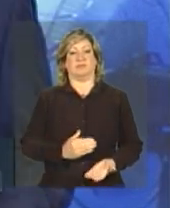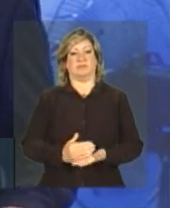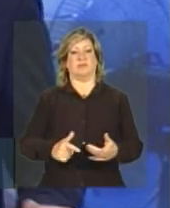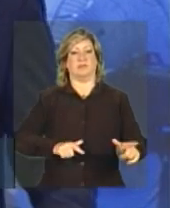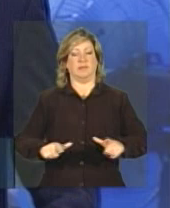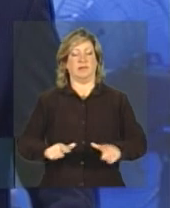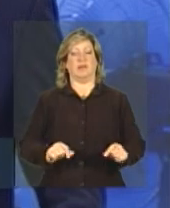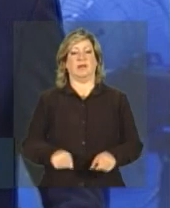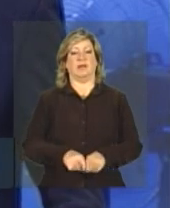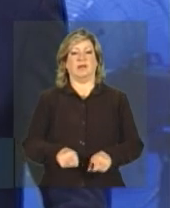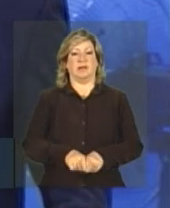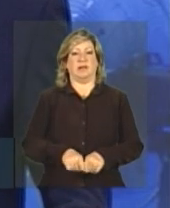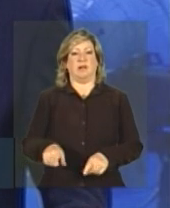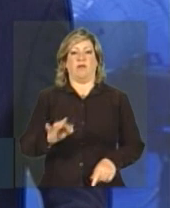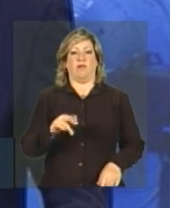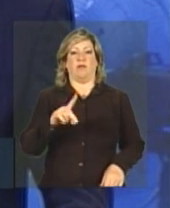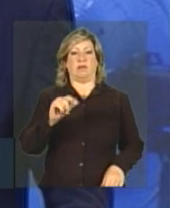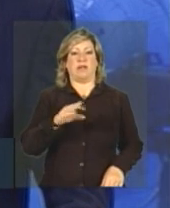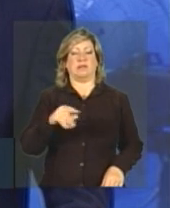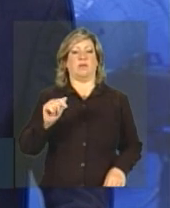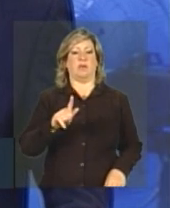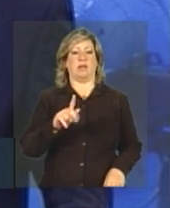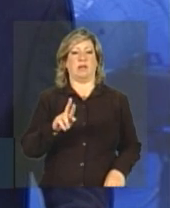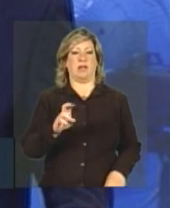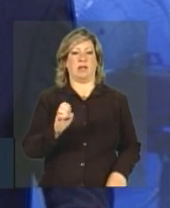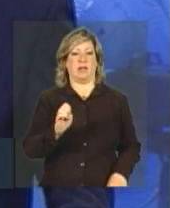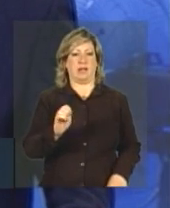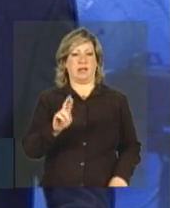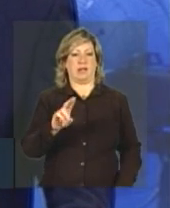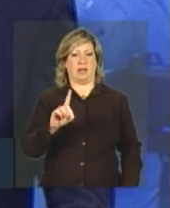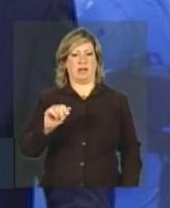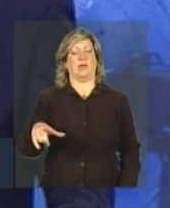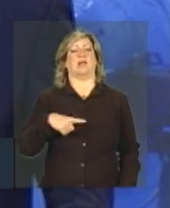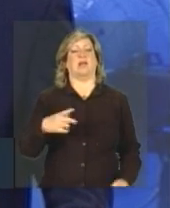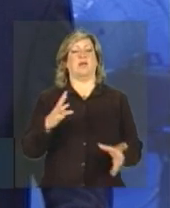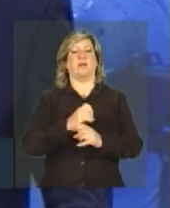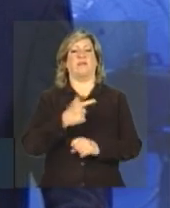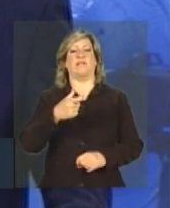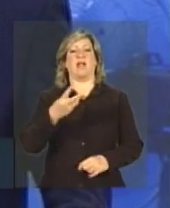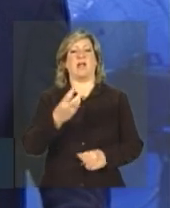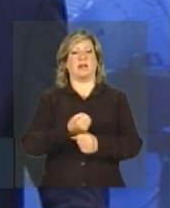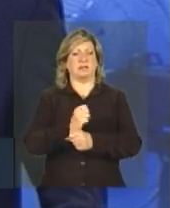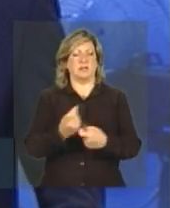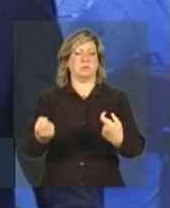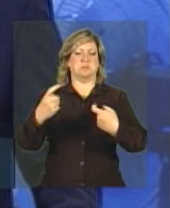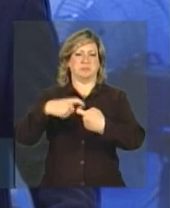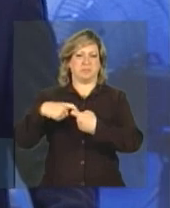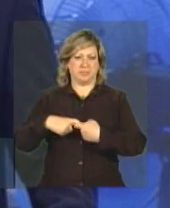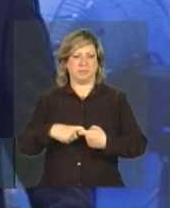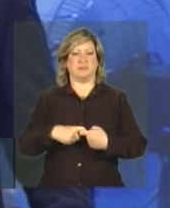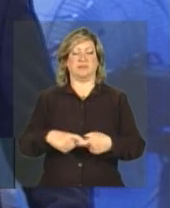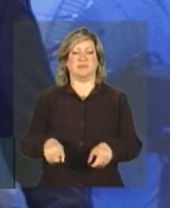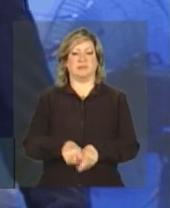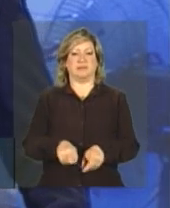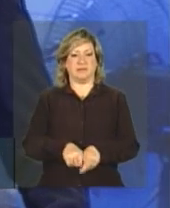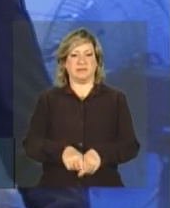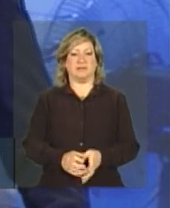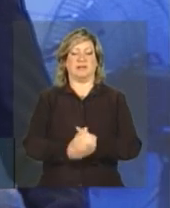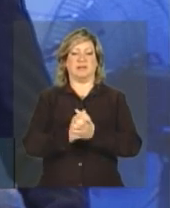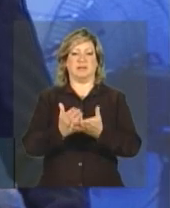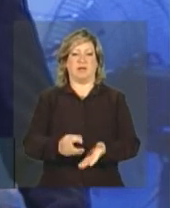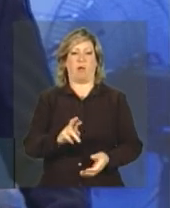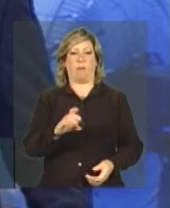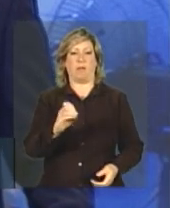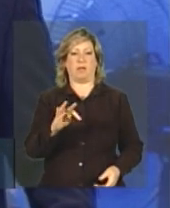Fundação João Petter, que está nessa parceria há 23 anos. E saudar a Fundação